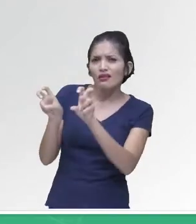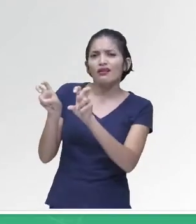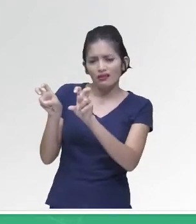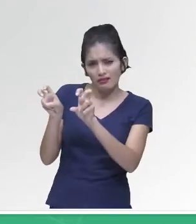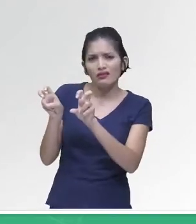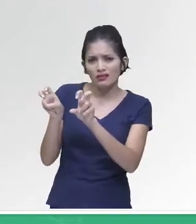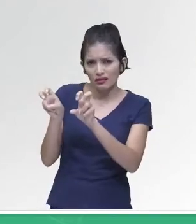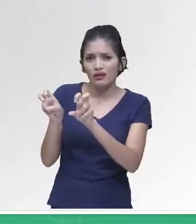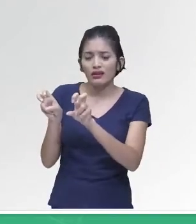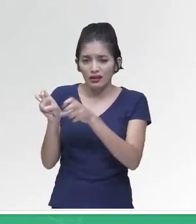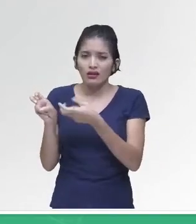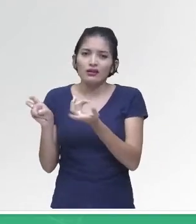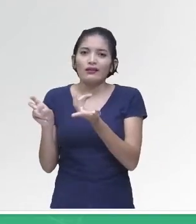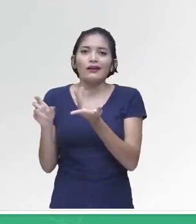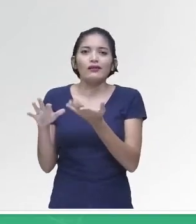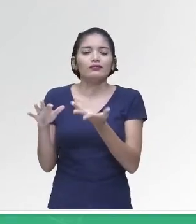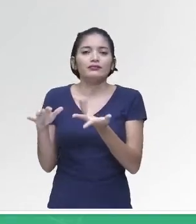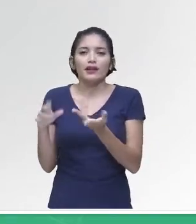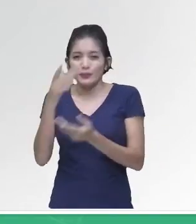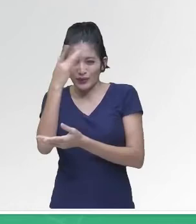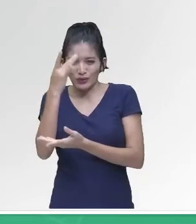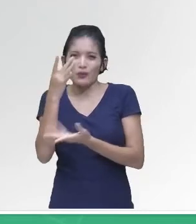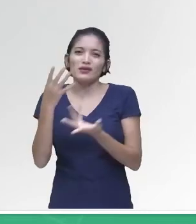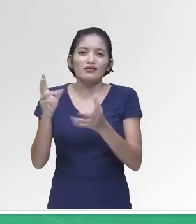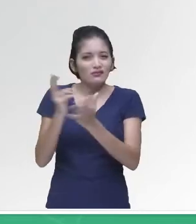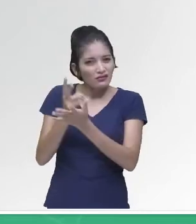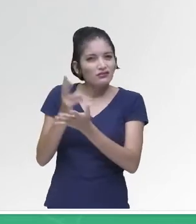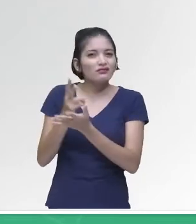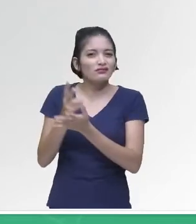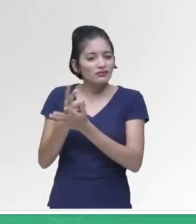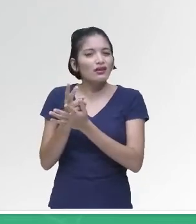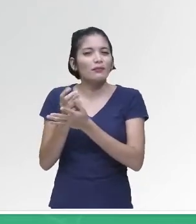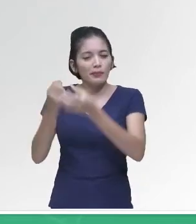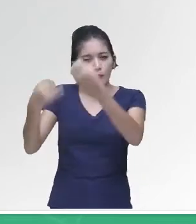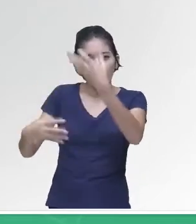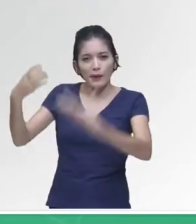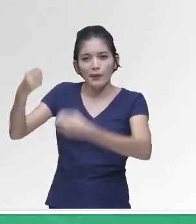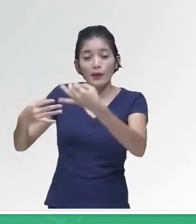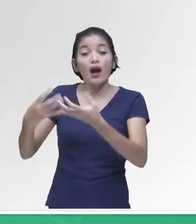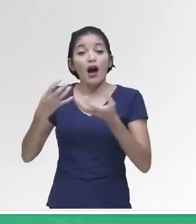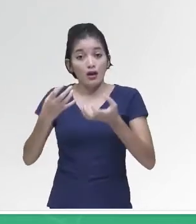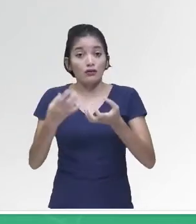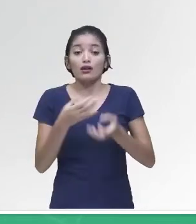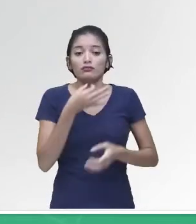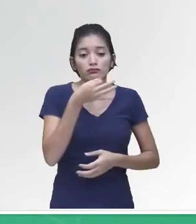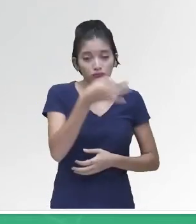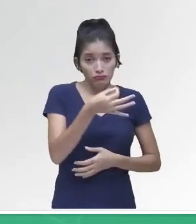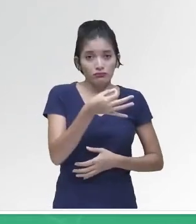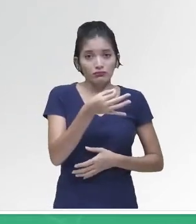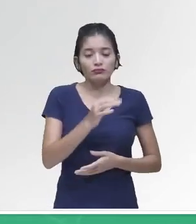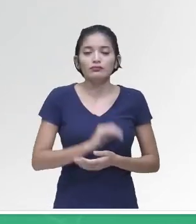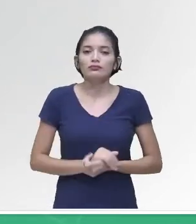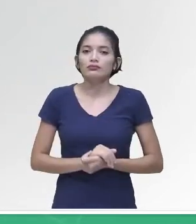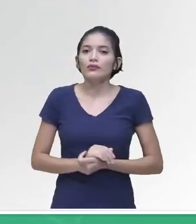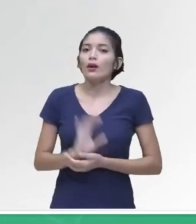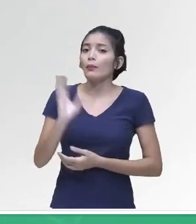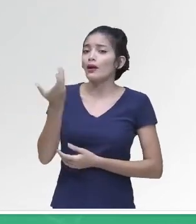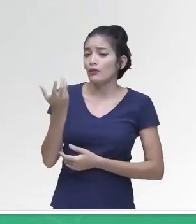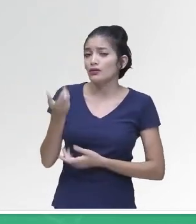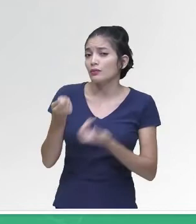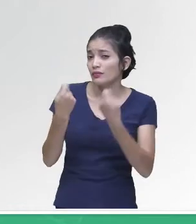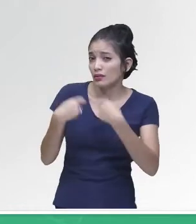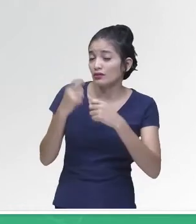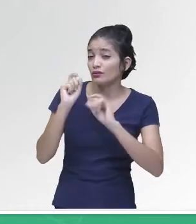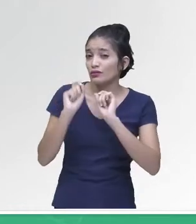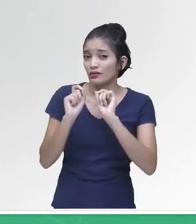é bastante polêmico e eu quero expressar o meu posicionamento. E para fazer isso, eu tenho aquilo